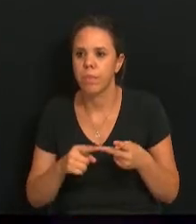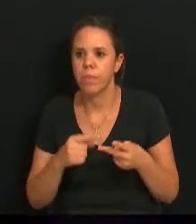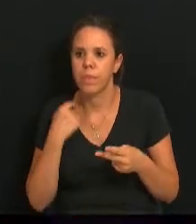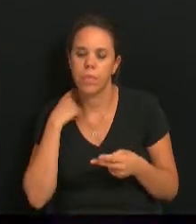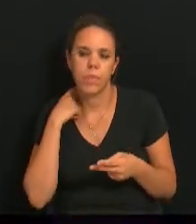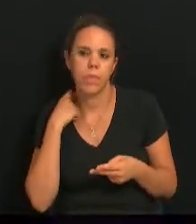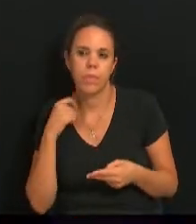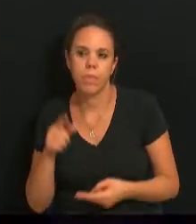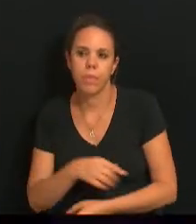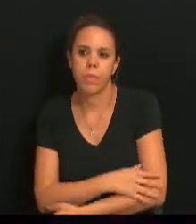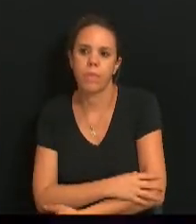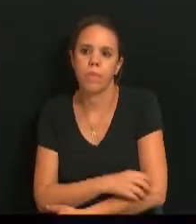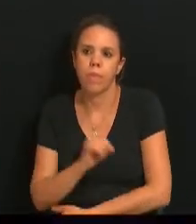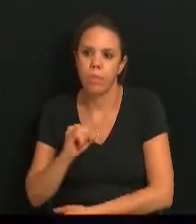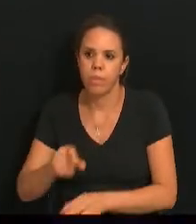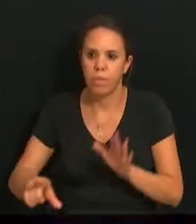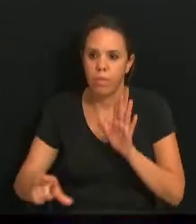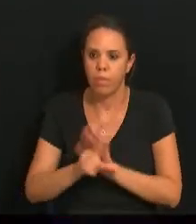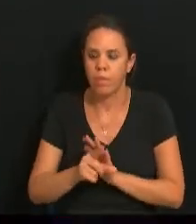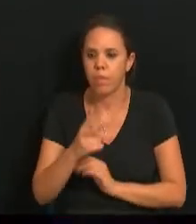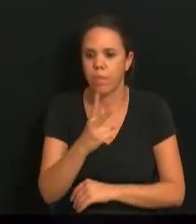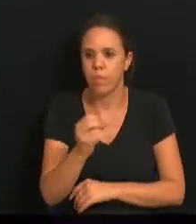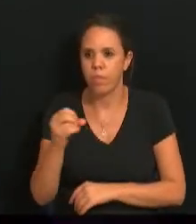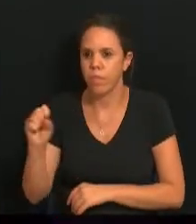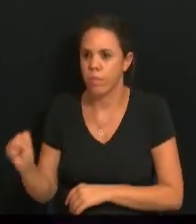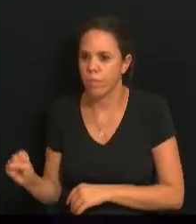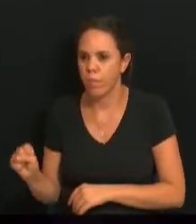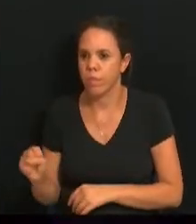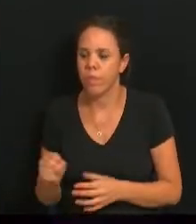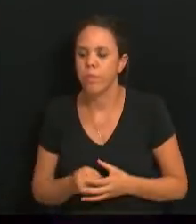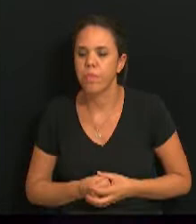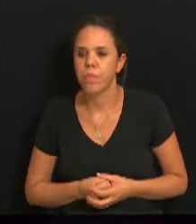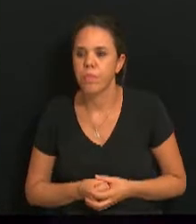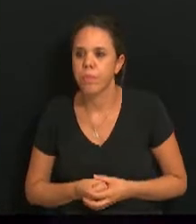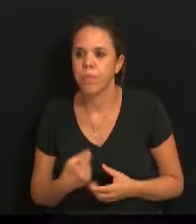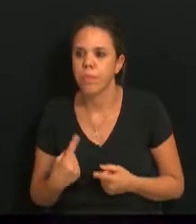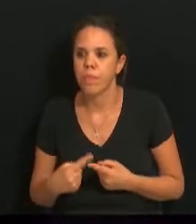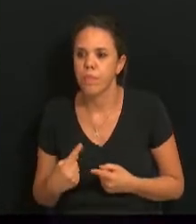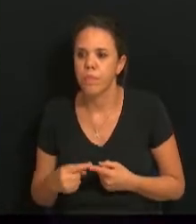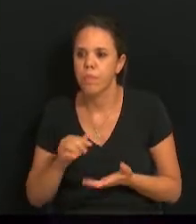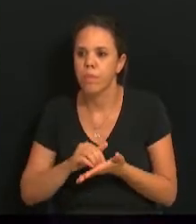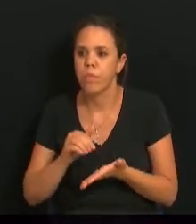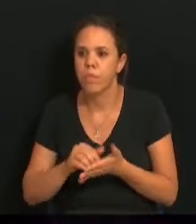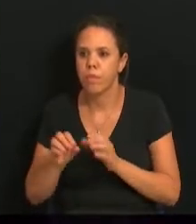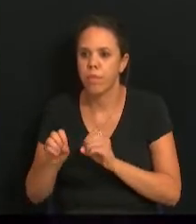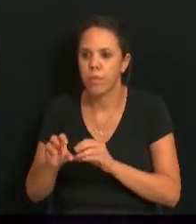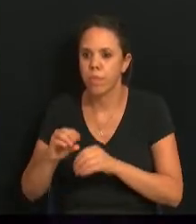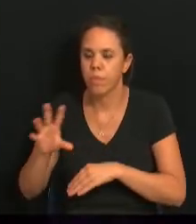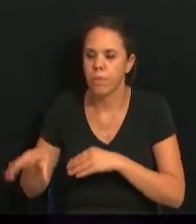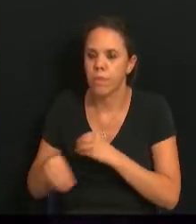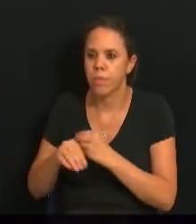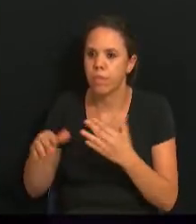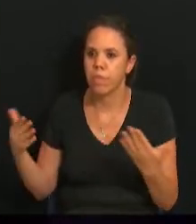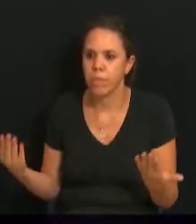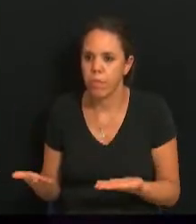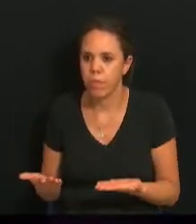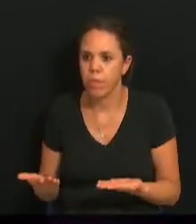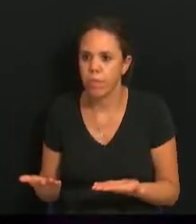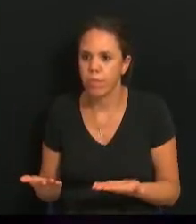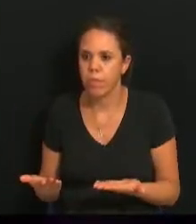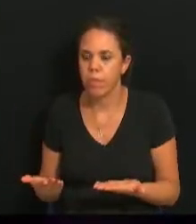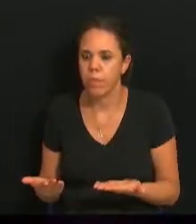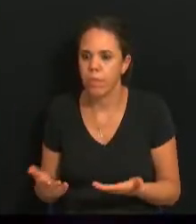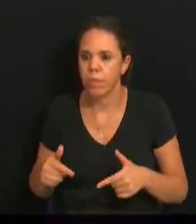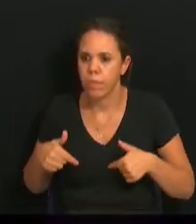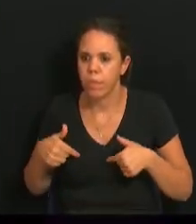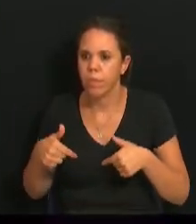mas se isso é lei desde 2008, por que a Secretaria de Educação não implementou até agora? Então, é uma atitude